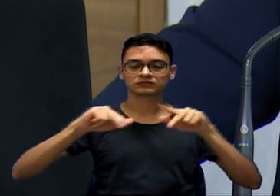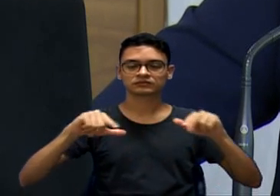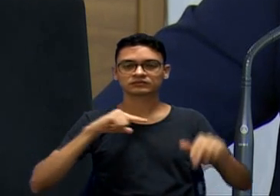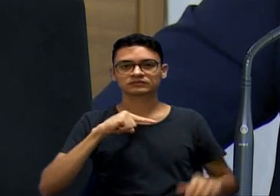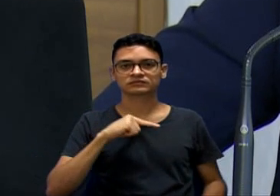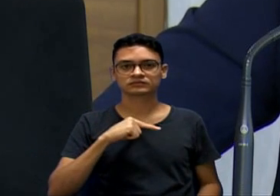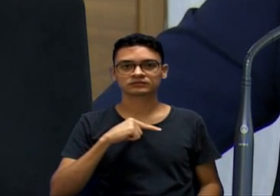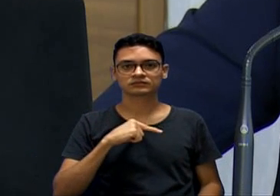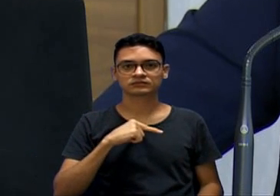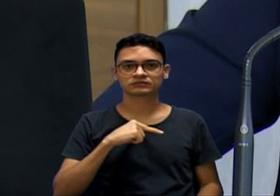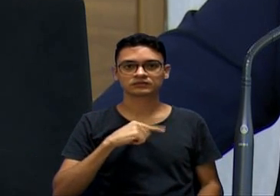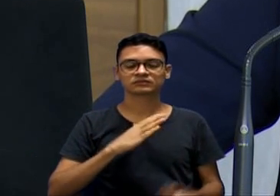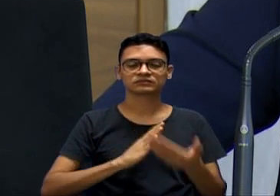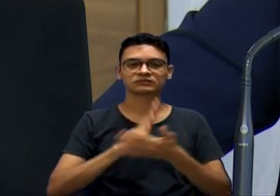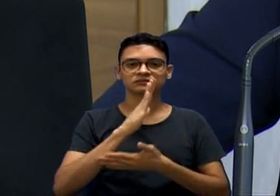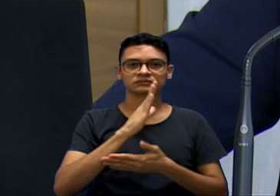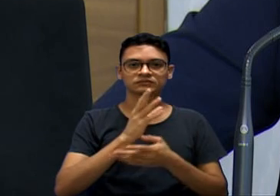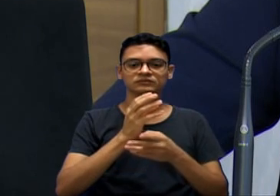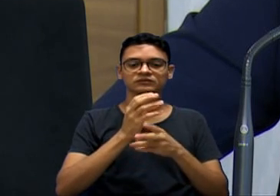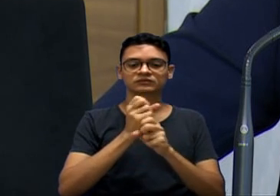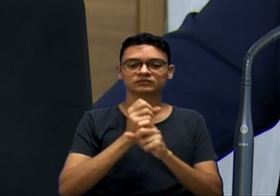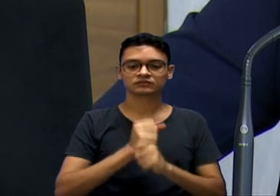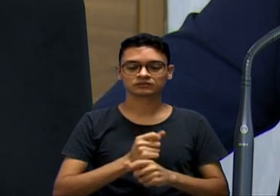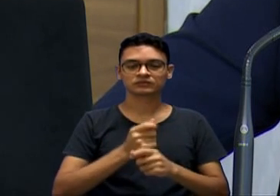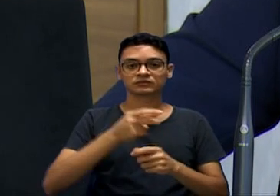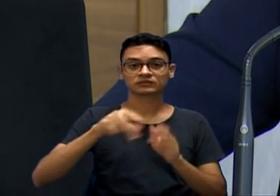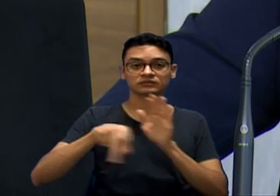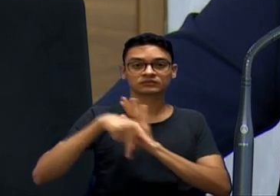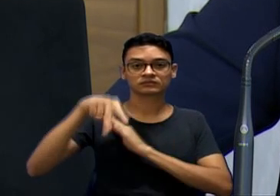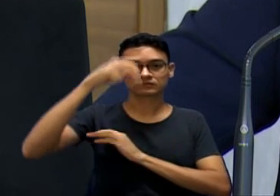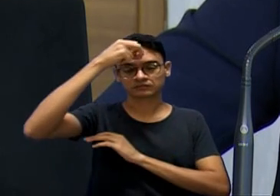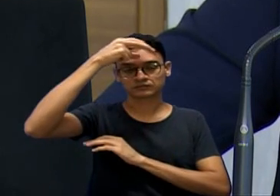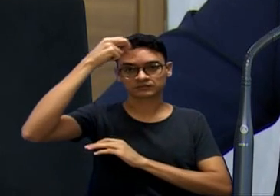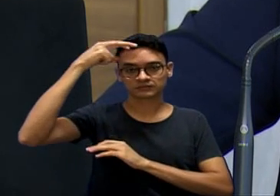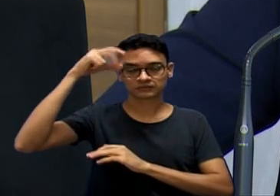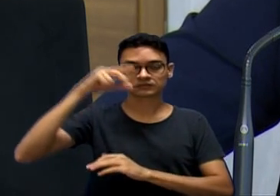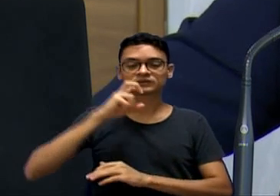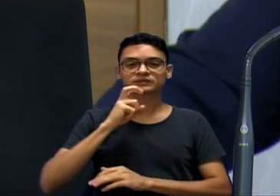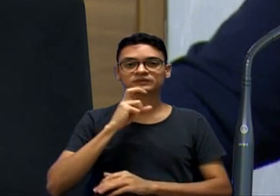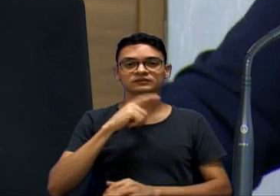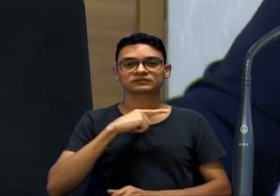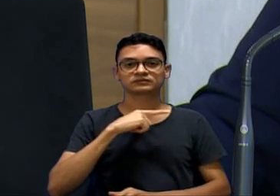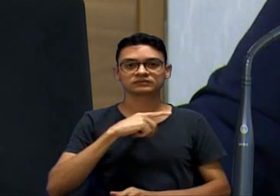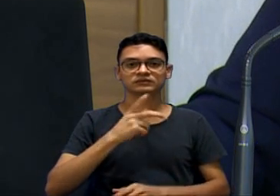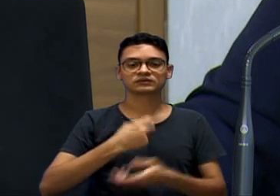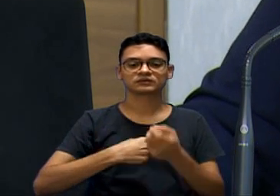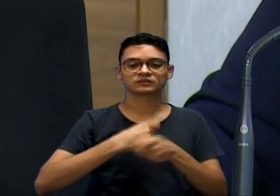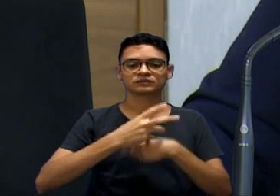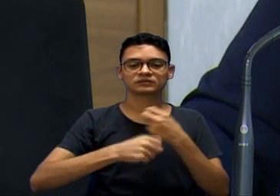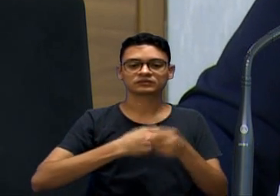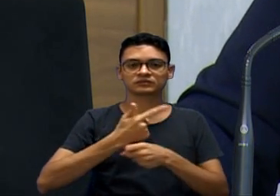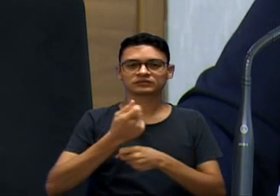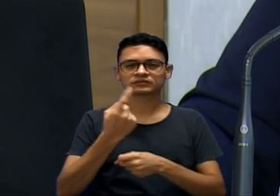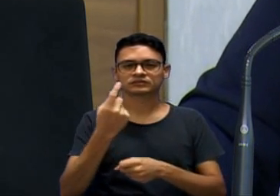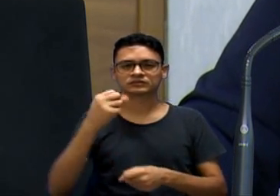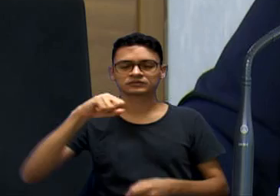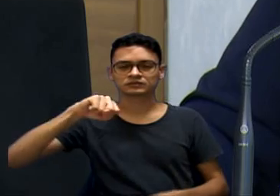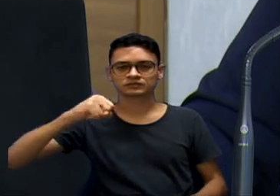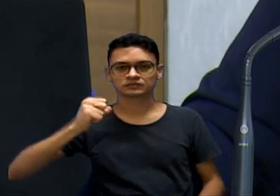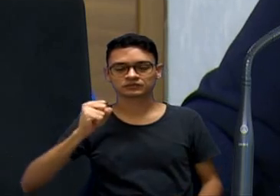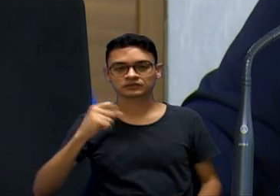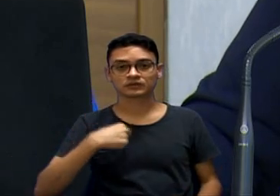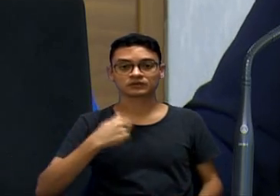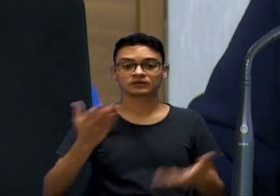sobre a aprovação de contas da Prefeitura Municipal de Sorocaba, referente ao exercício 2018. Eu coloco